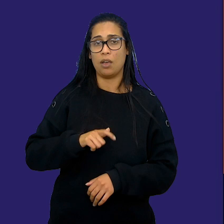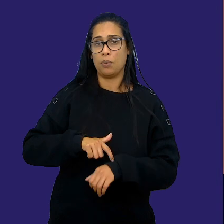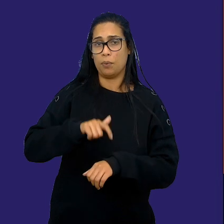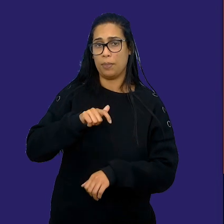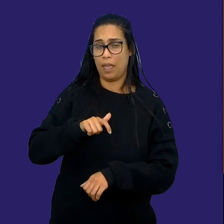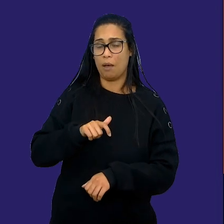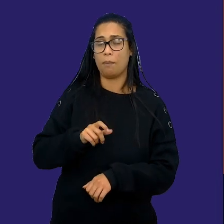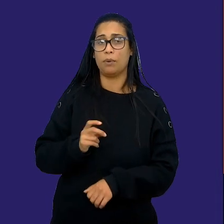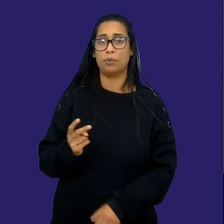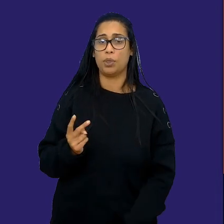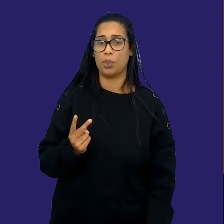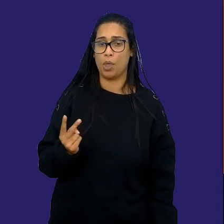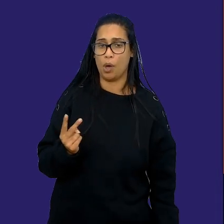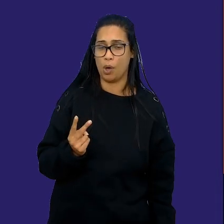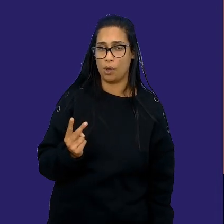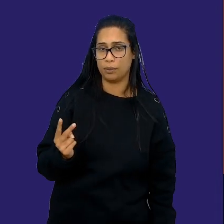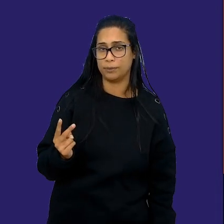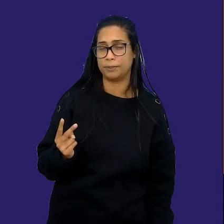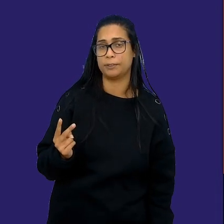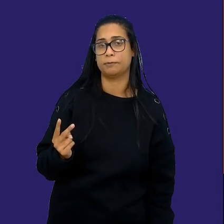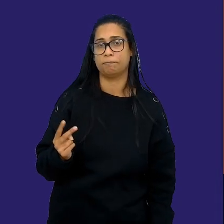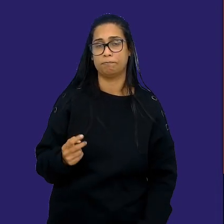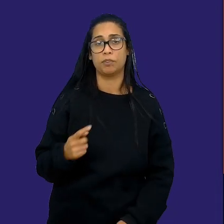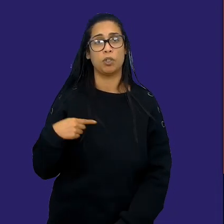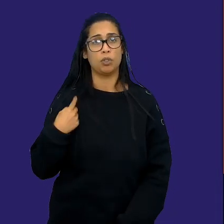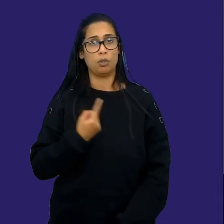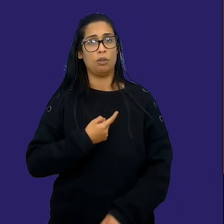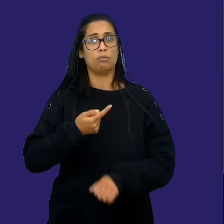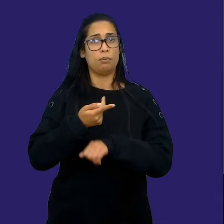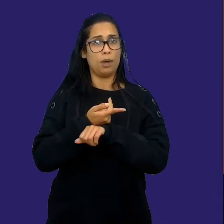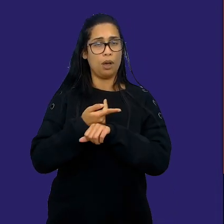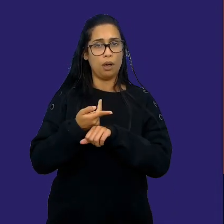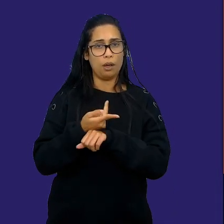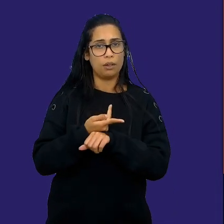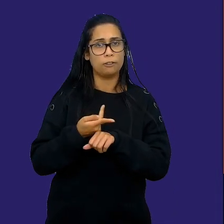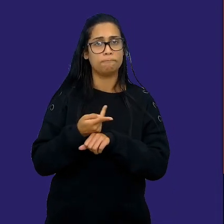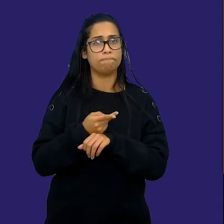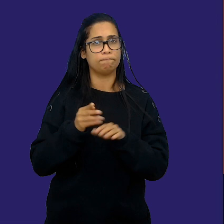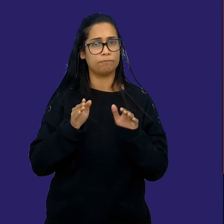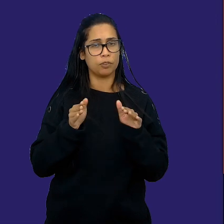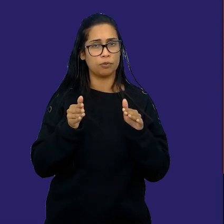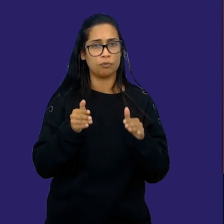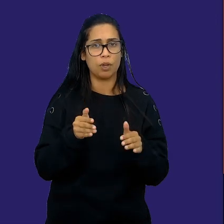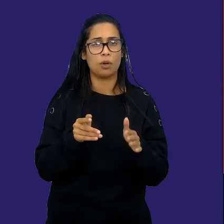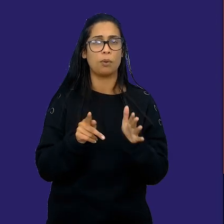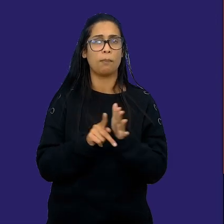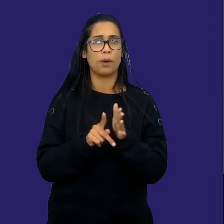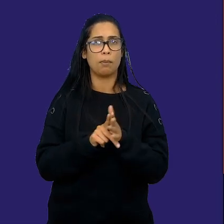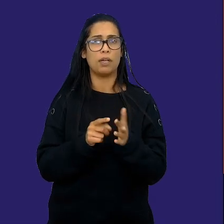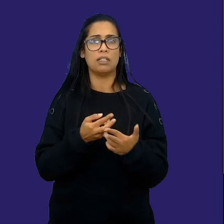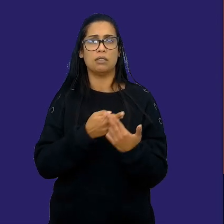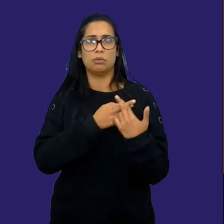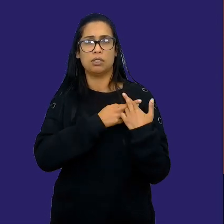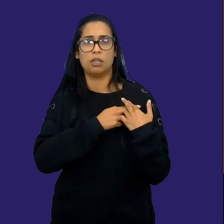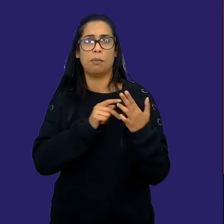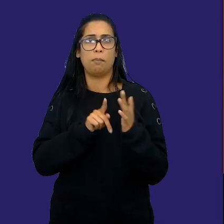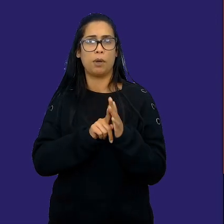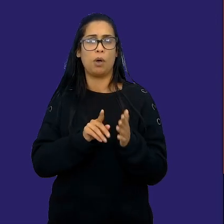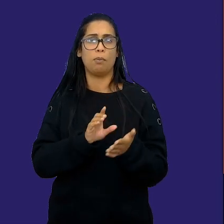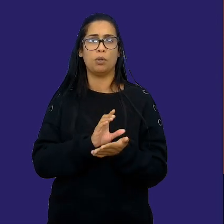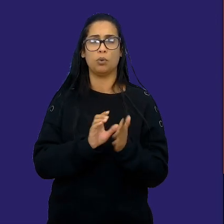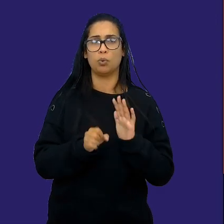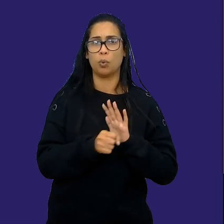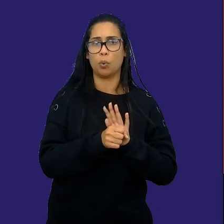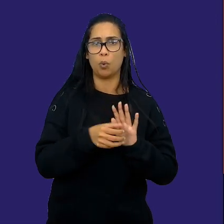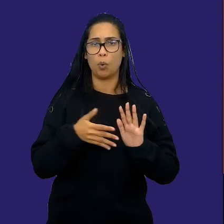fazendo esse Mix então nós buscamos já evidenciar o papel do currículo O que é o currículo